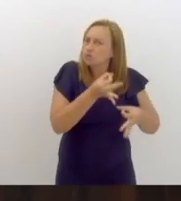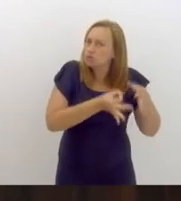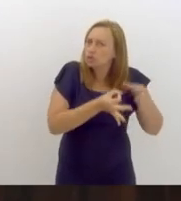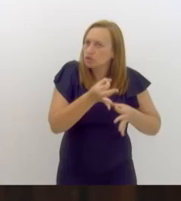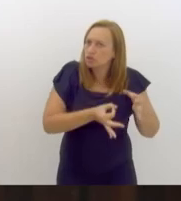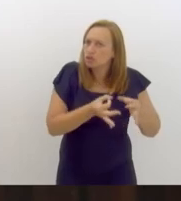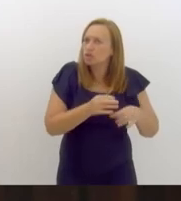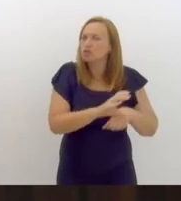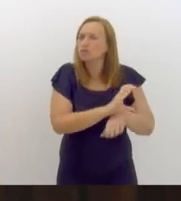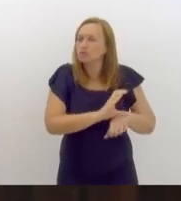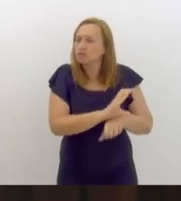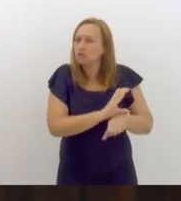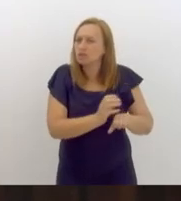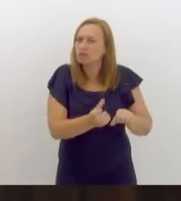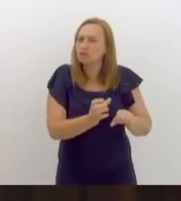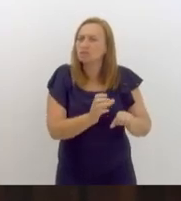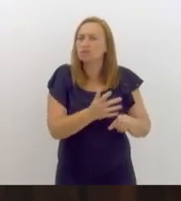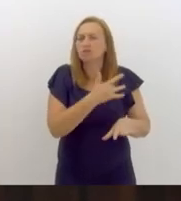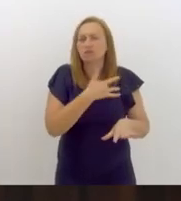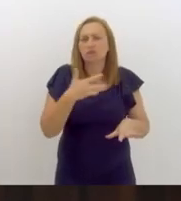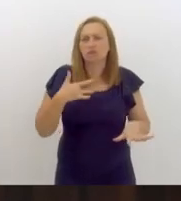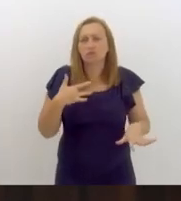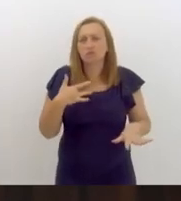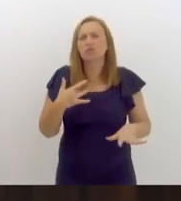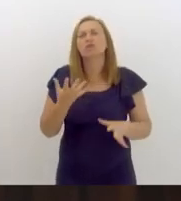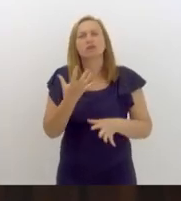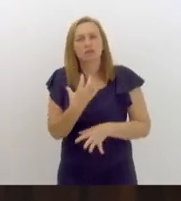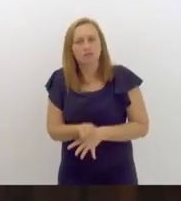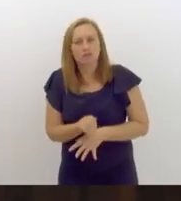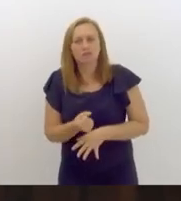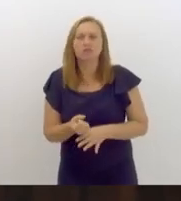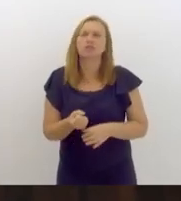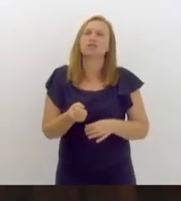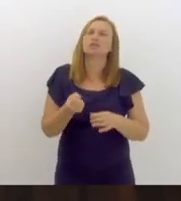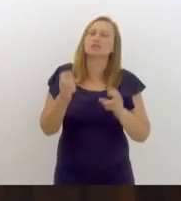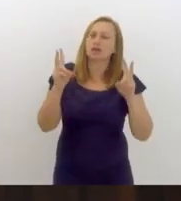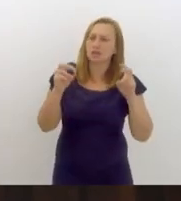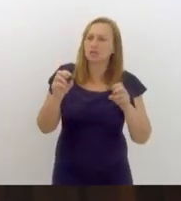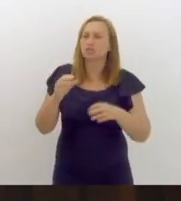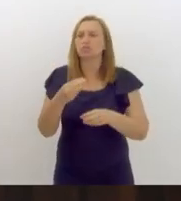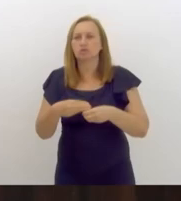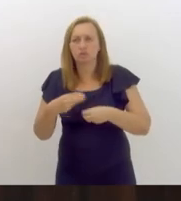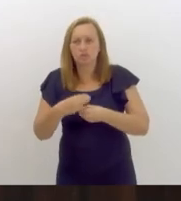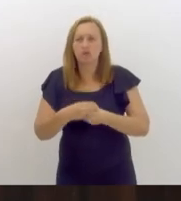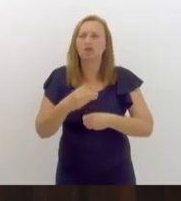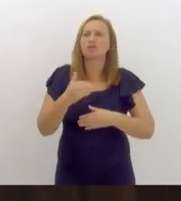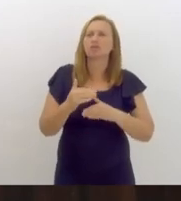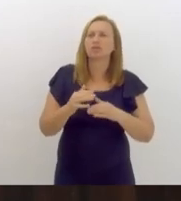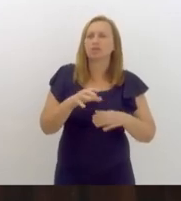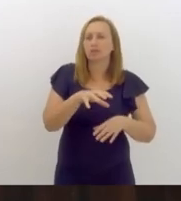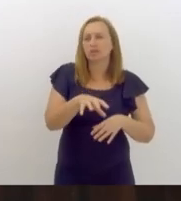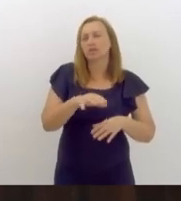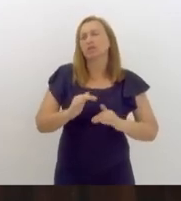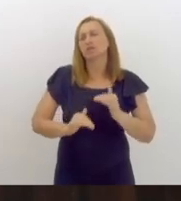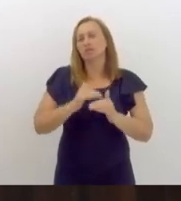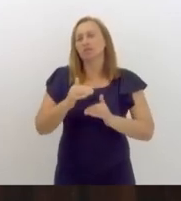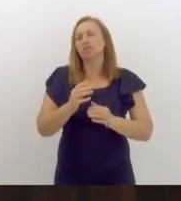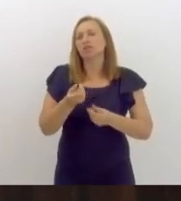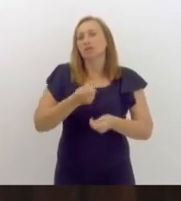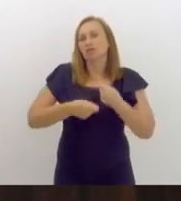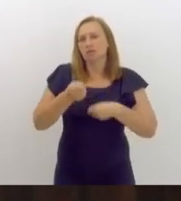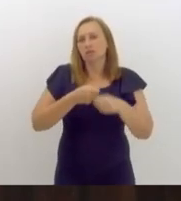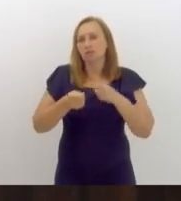pela constitucionalidade de saúde favorável de assuntos municipais desenvolvimento Regional favorável orçamento